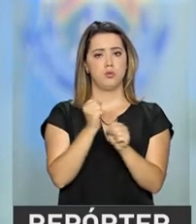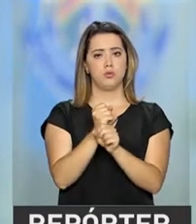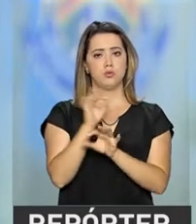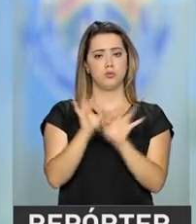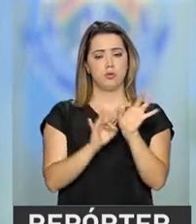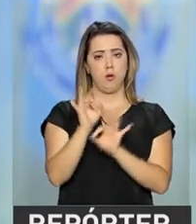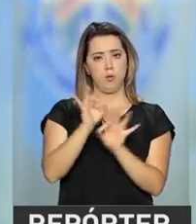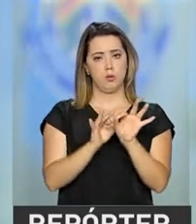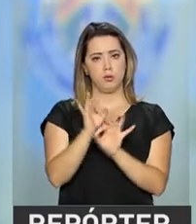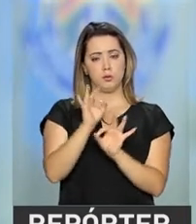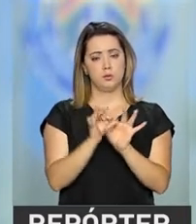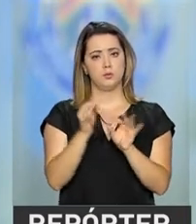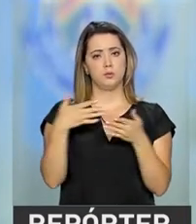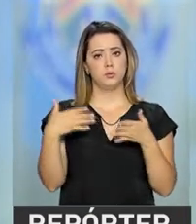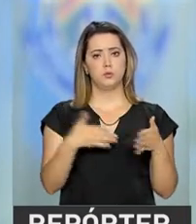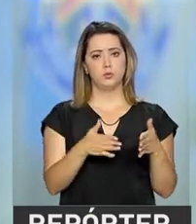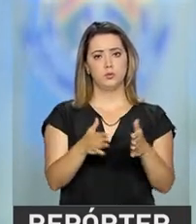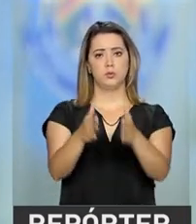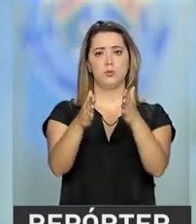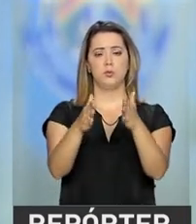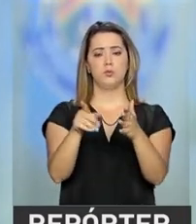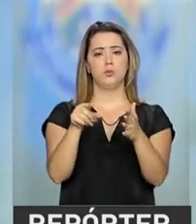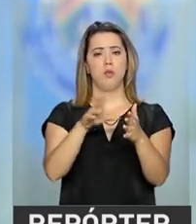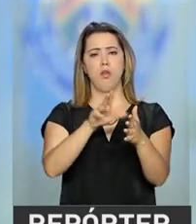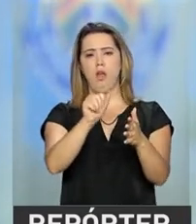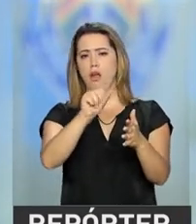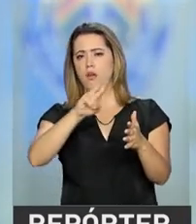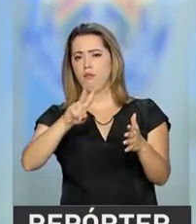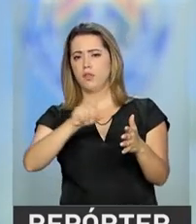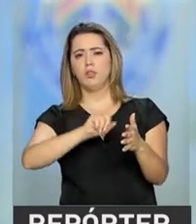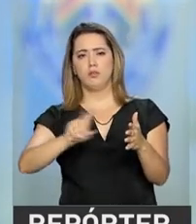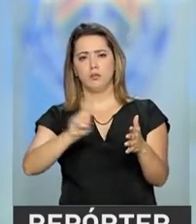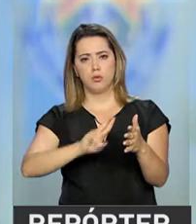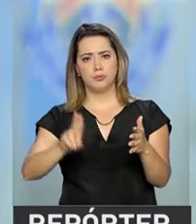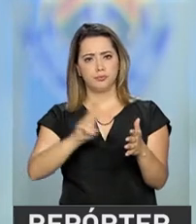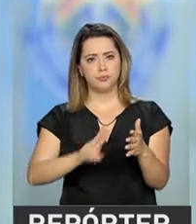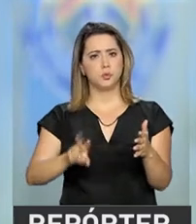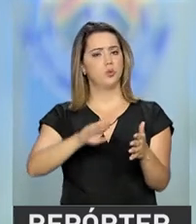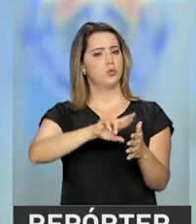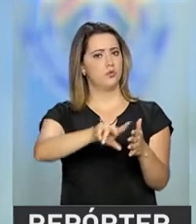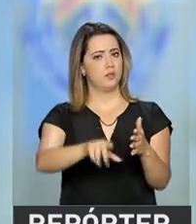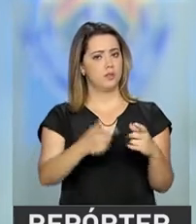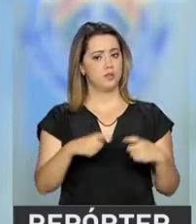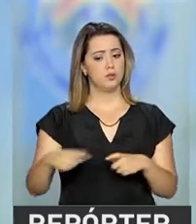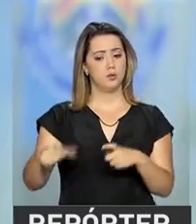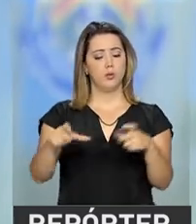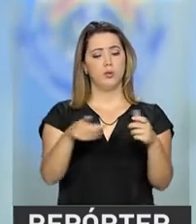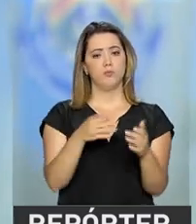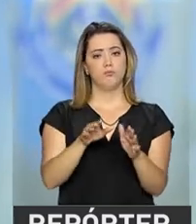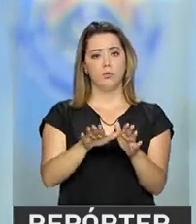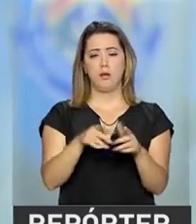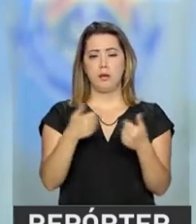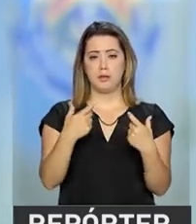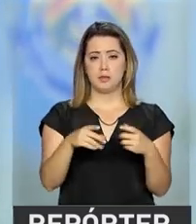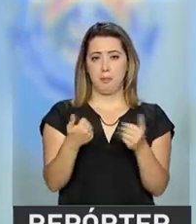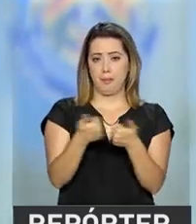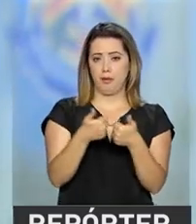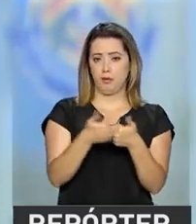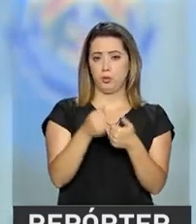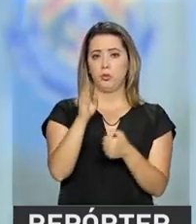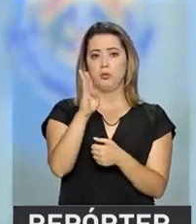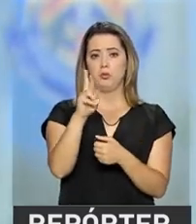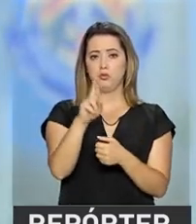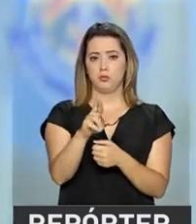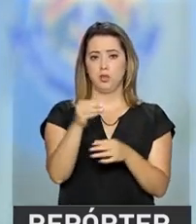da avenida fernandes lima avenida durval de góes monteiro severino marcelo são partes de br que estão dentro